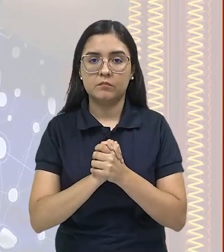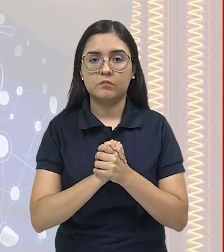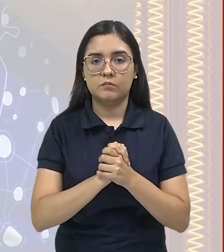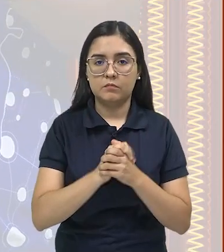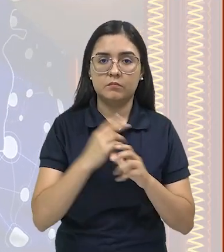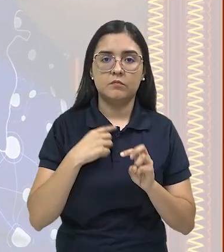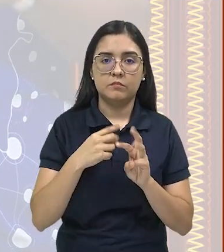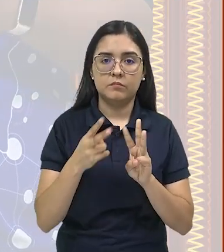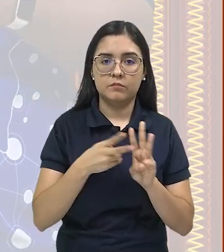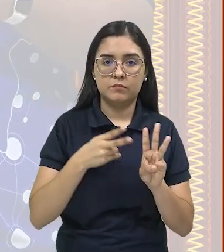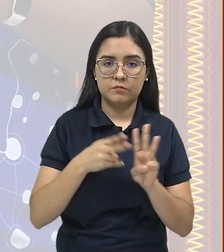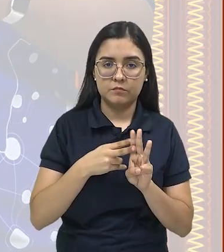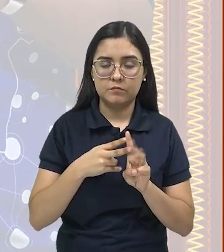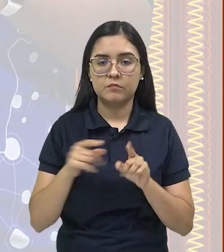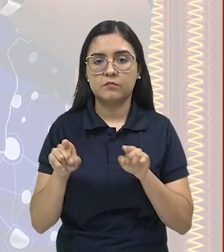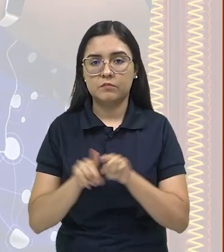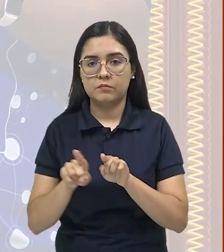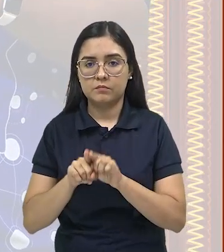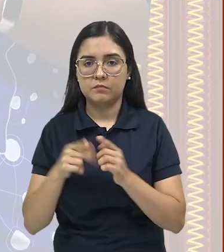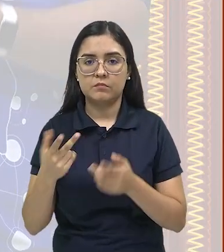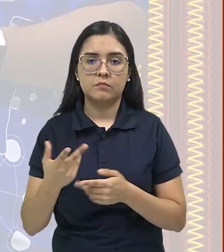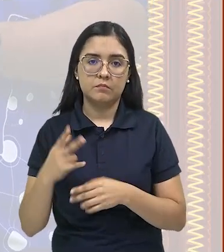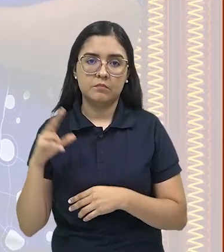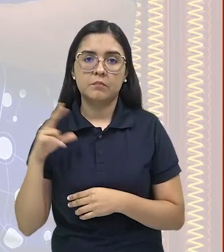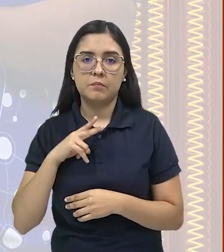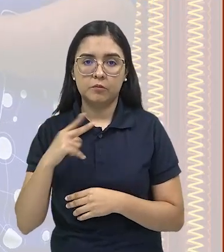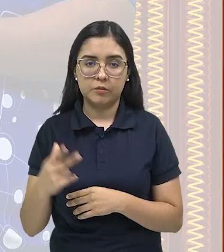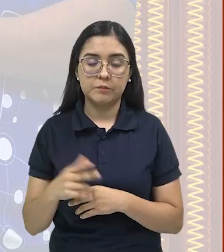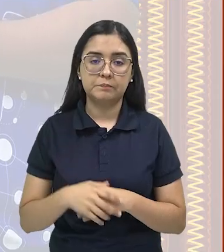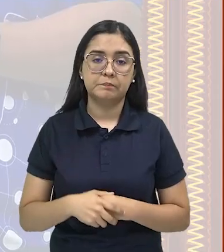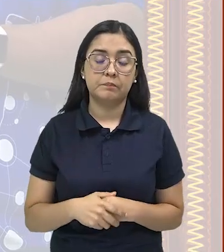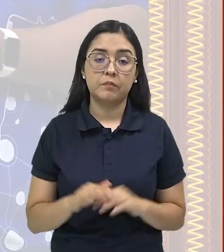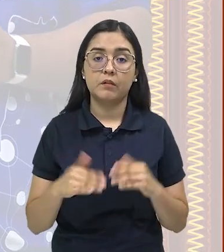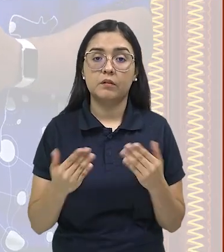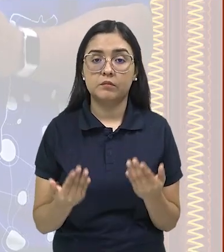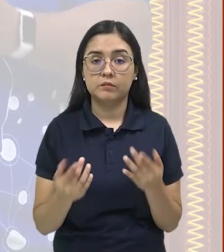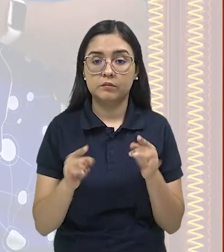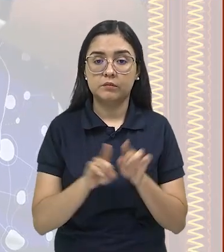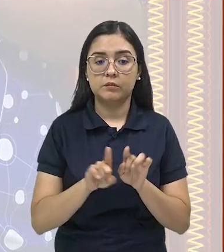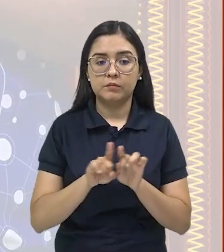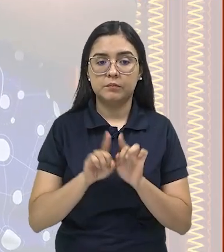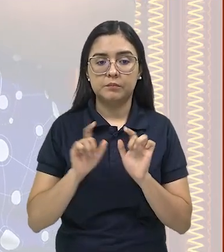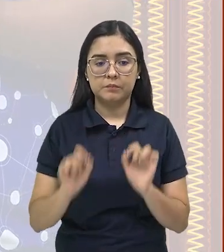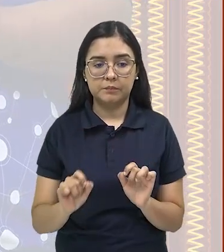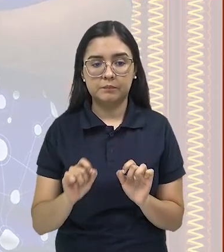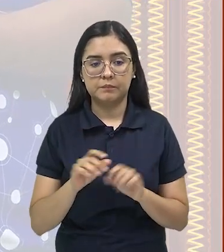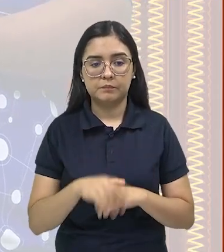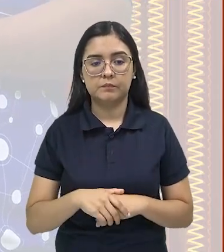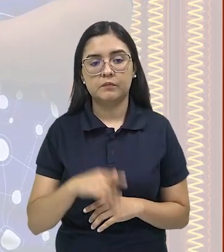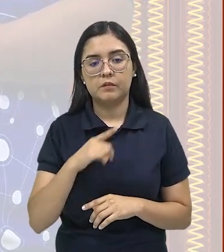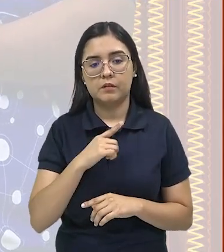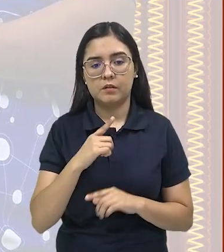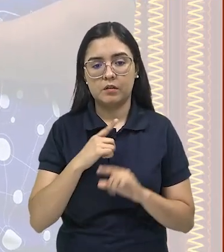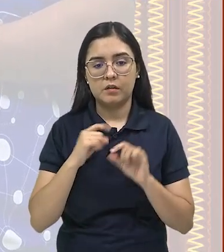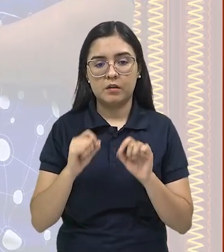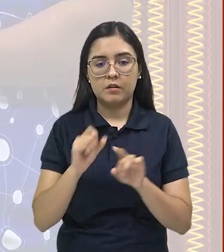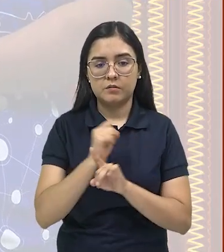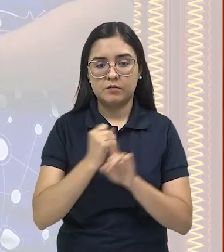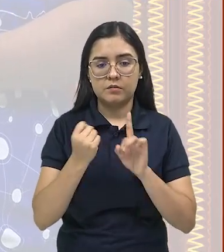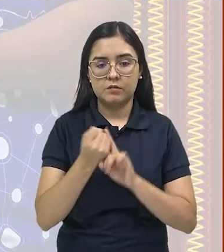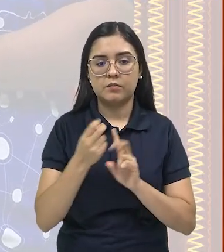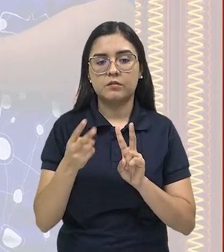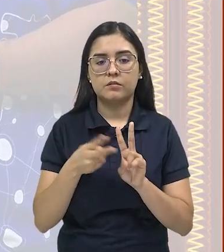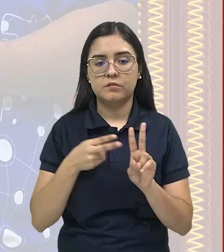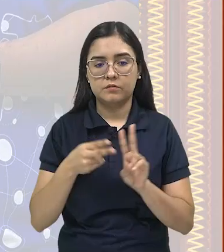indígenas e não indígenas, certo? Nós vamos ter a desestruturação das sociedades indígenas a partir de